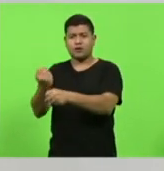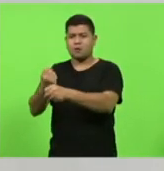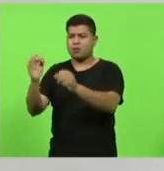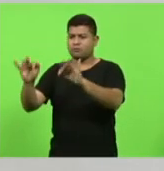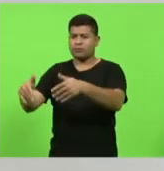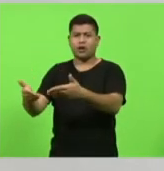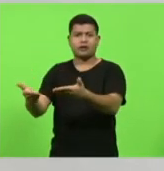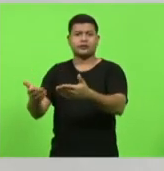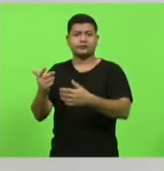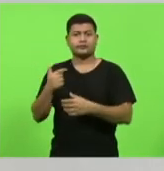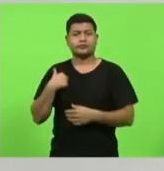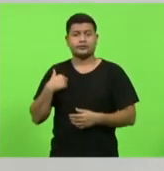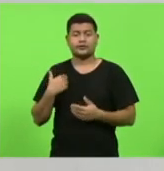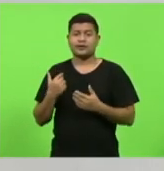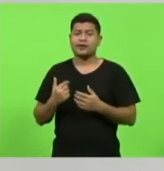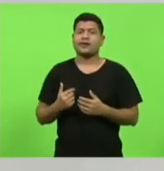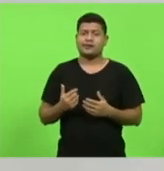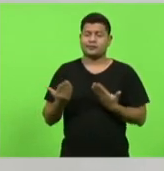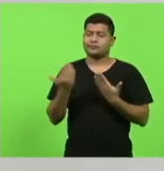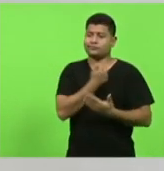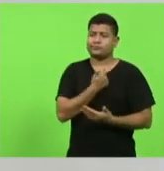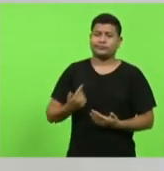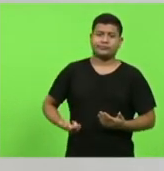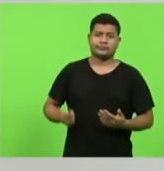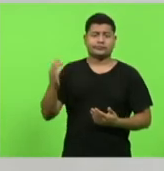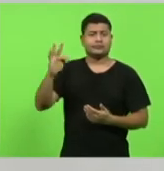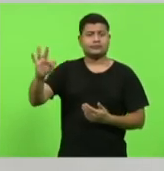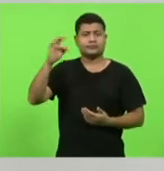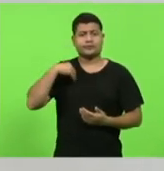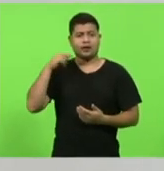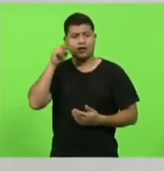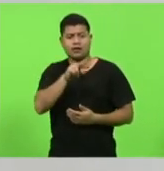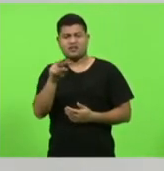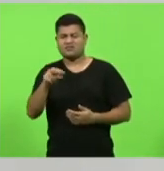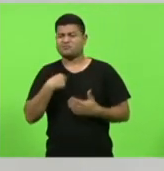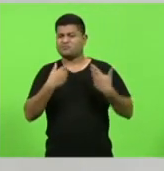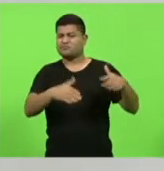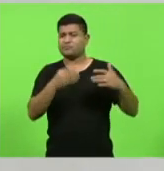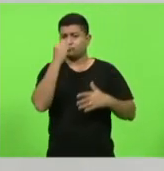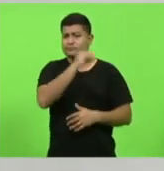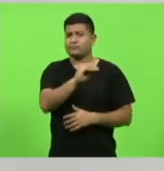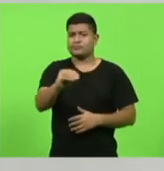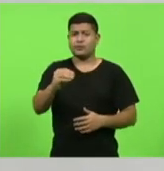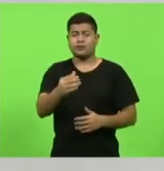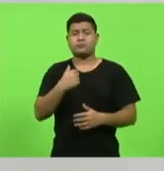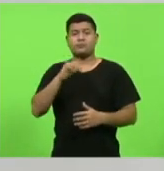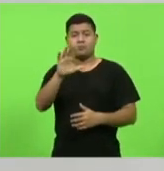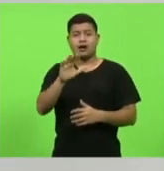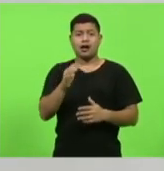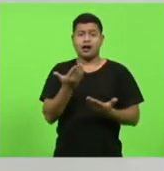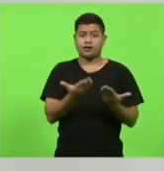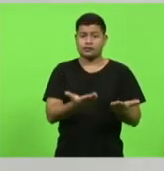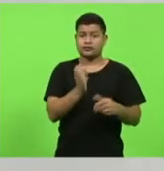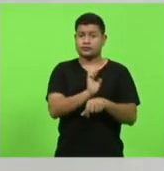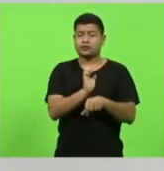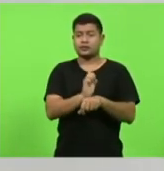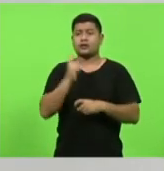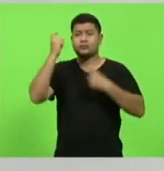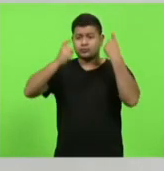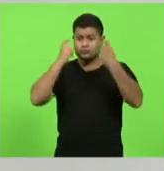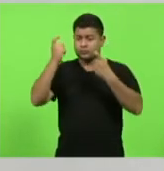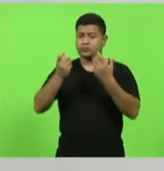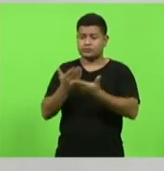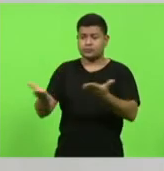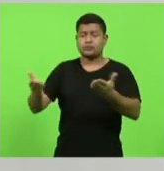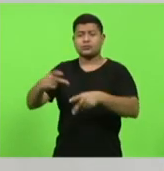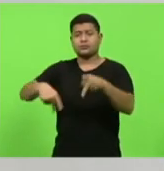federal deu as costas para Santa Catarina, mas o nosso Estado dá um exemplo de preocupação com o povo de Santa Catarina. Quero